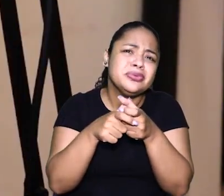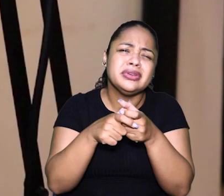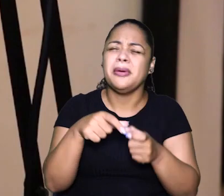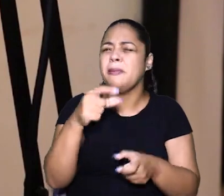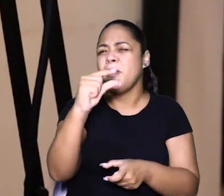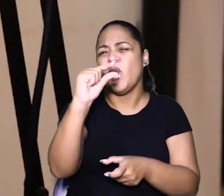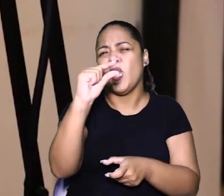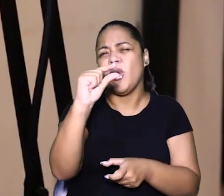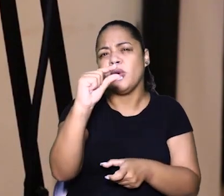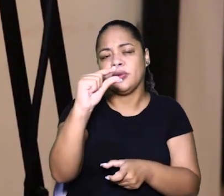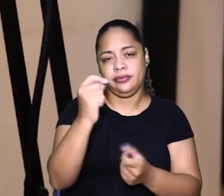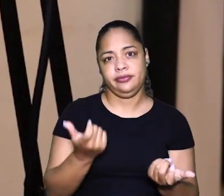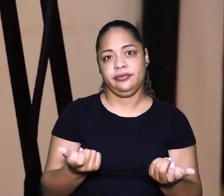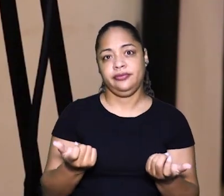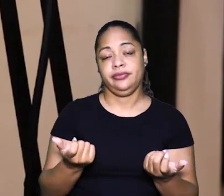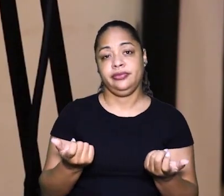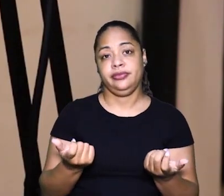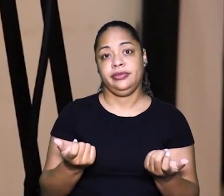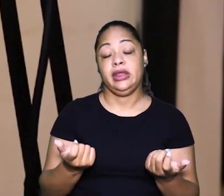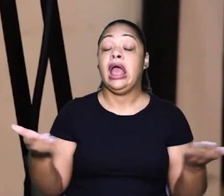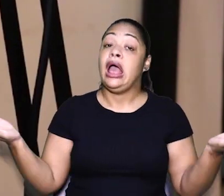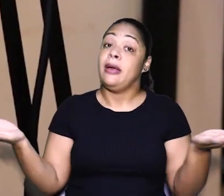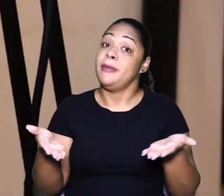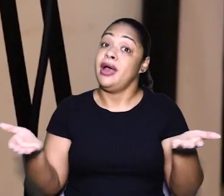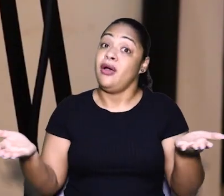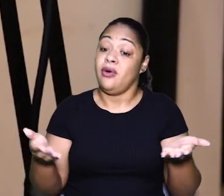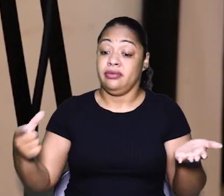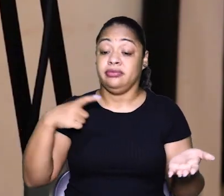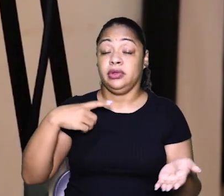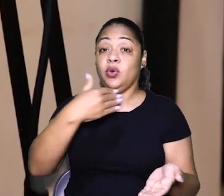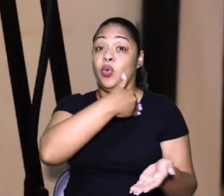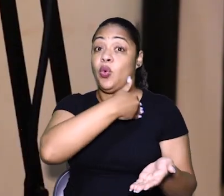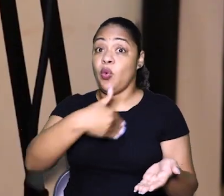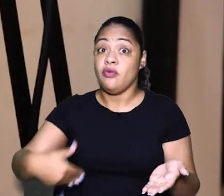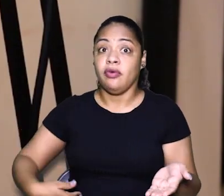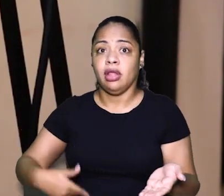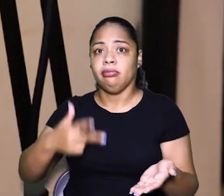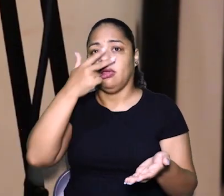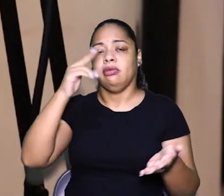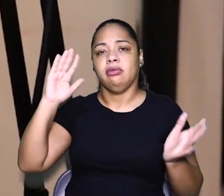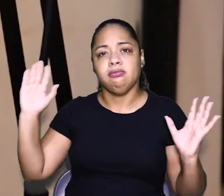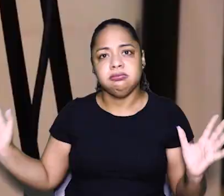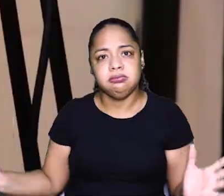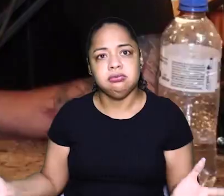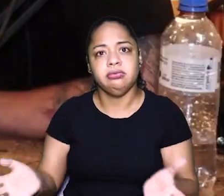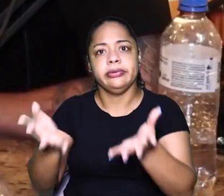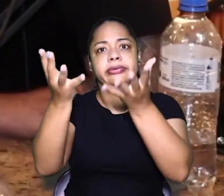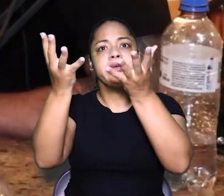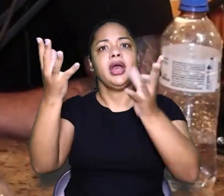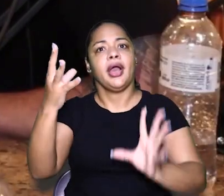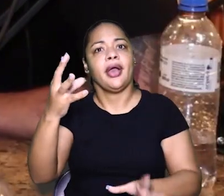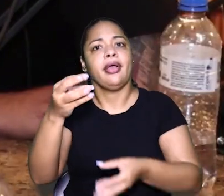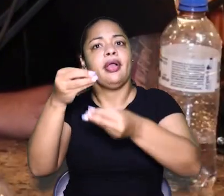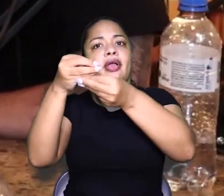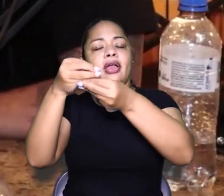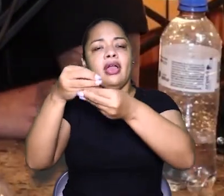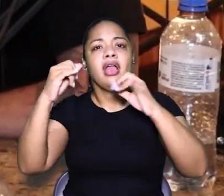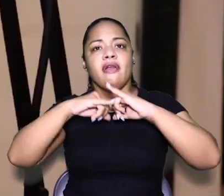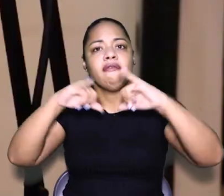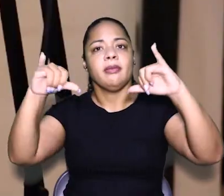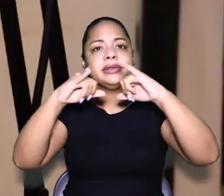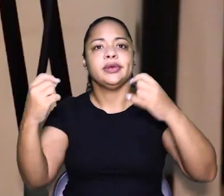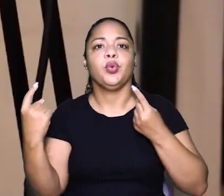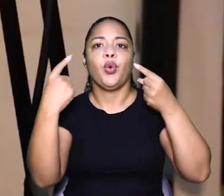muito pequena. Antes de nós termos um governo que... incentiva... endossa esse tipo de situação, exatamente. Né,